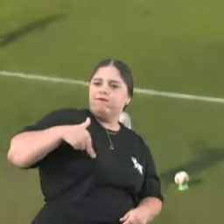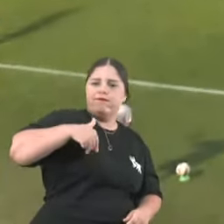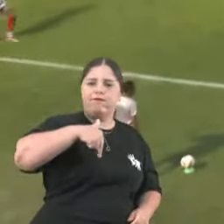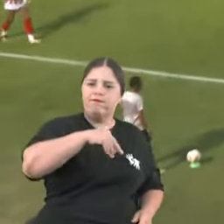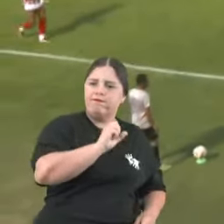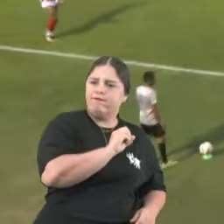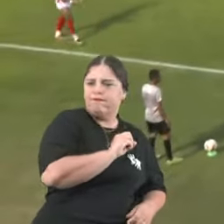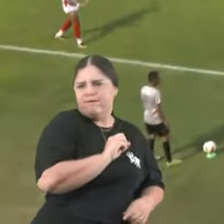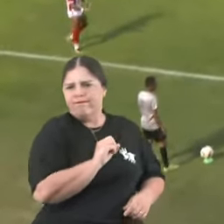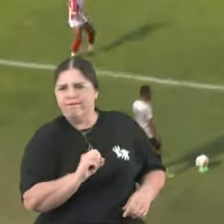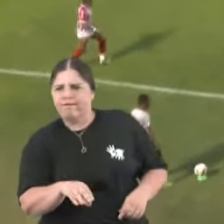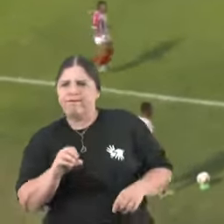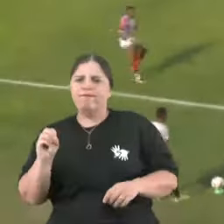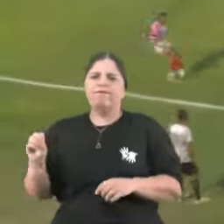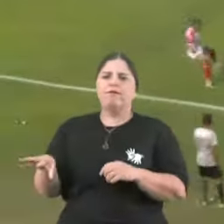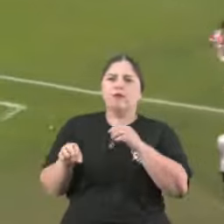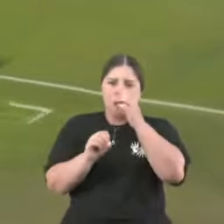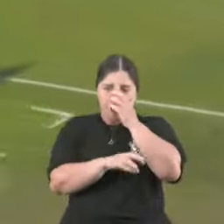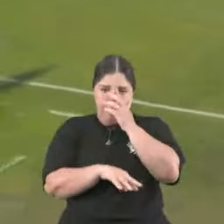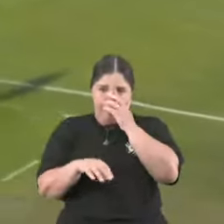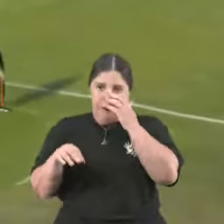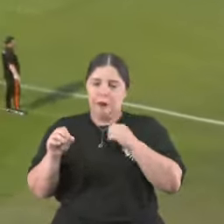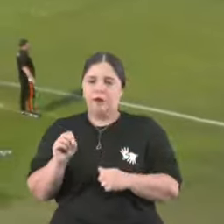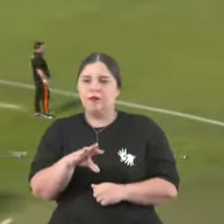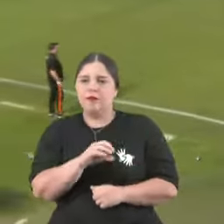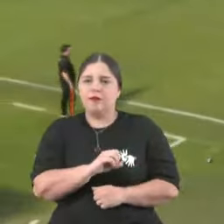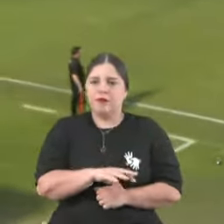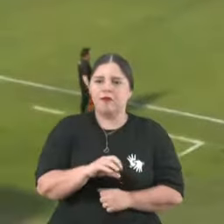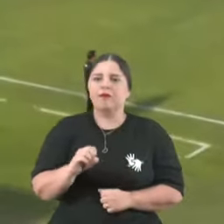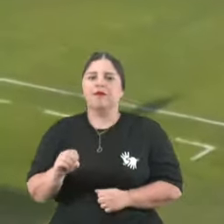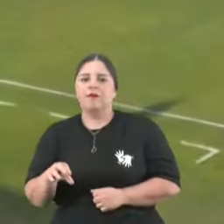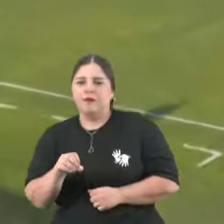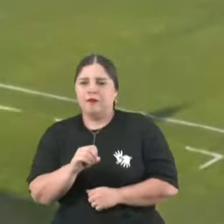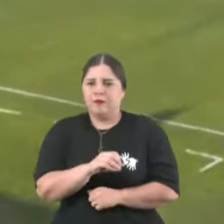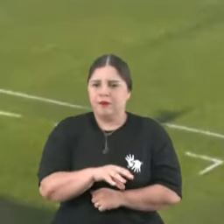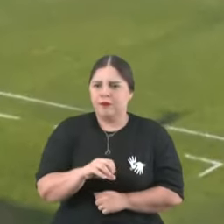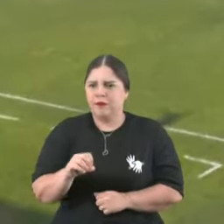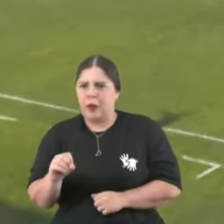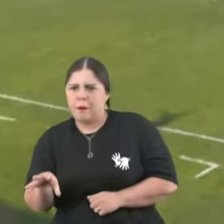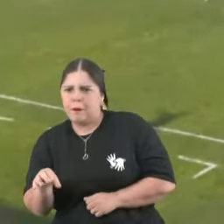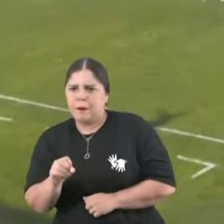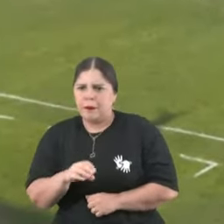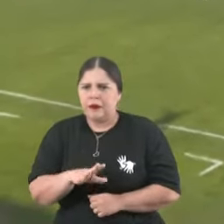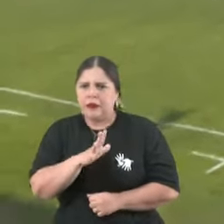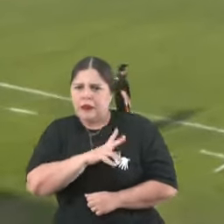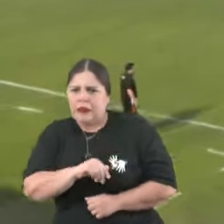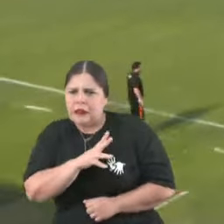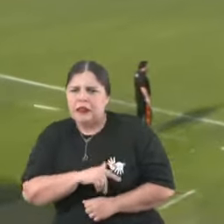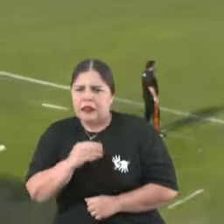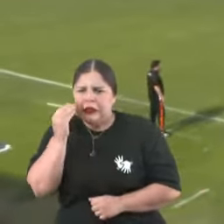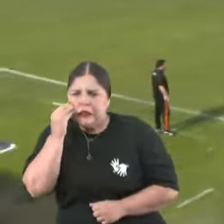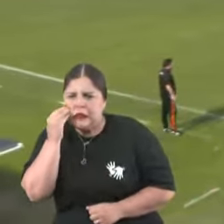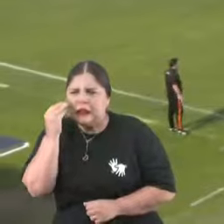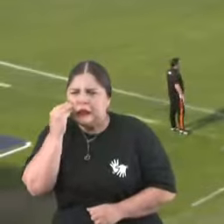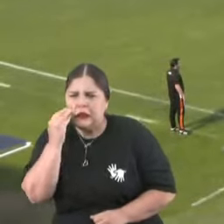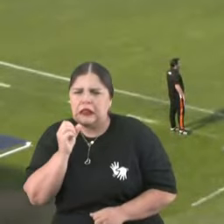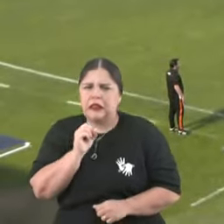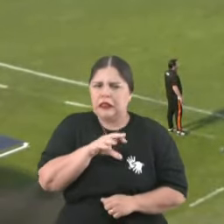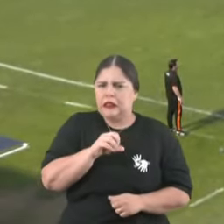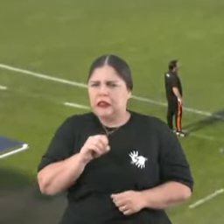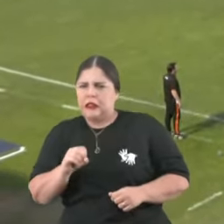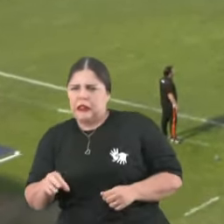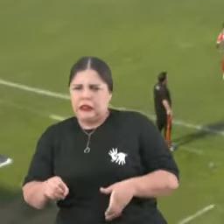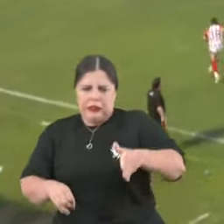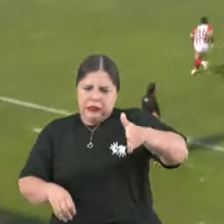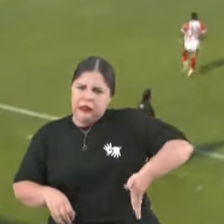Outro que apanha da bola. Seu Formiga deixou passar, mas não deixou sair. Na sequência fez o passe para o